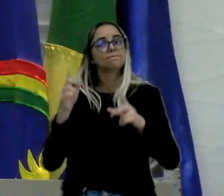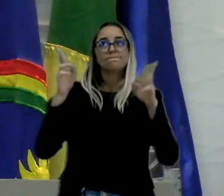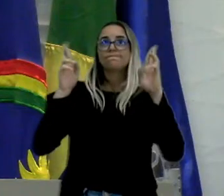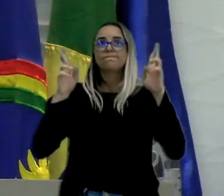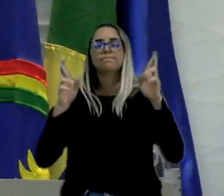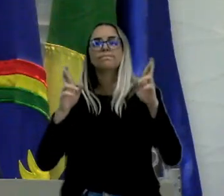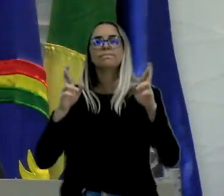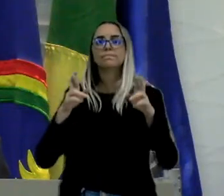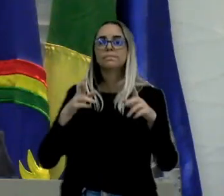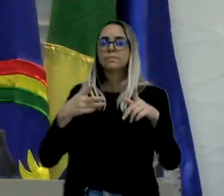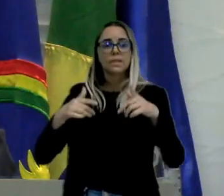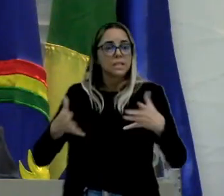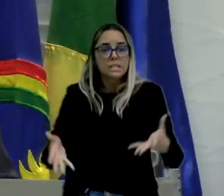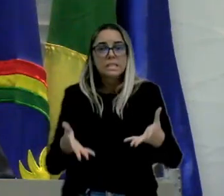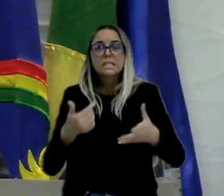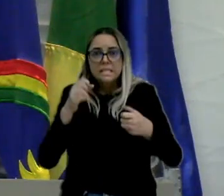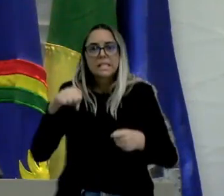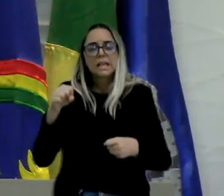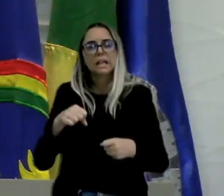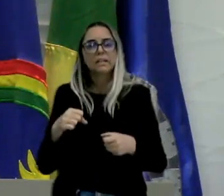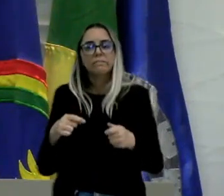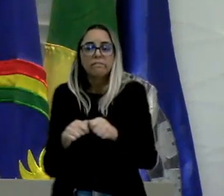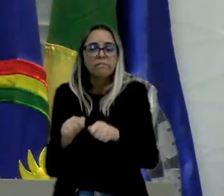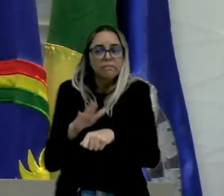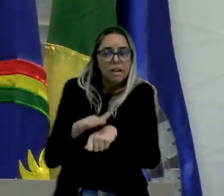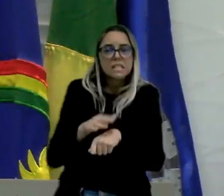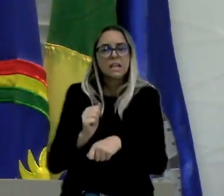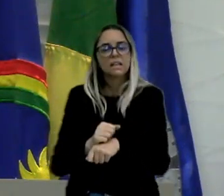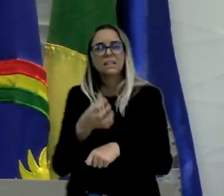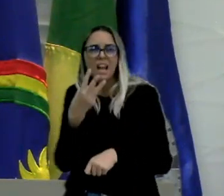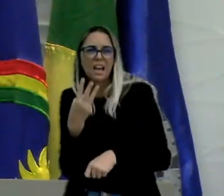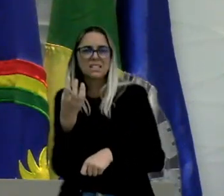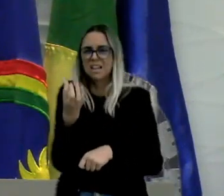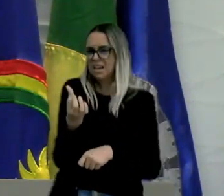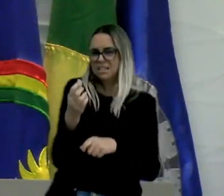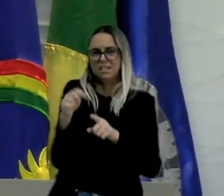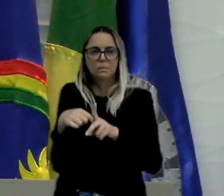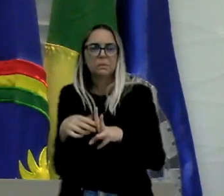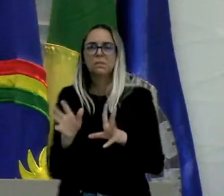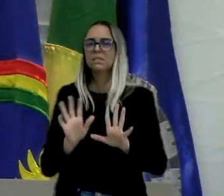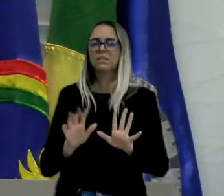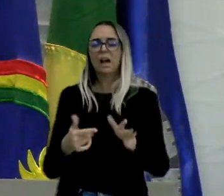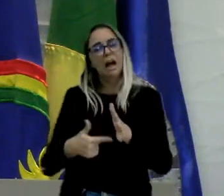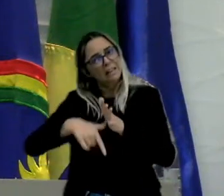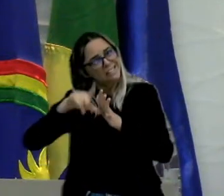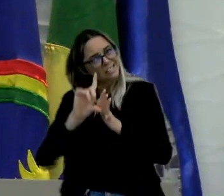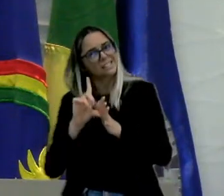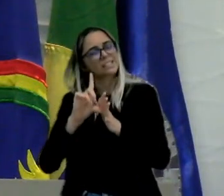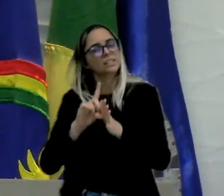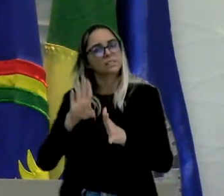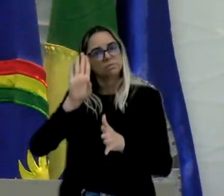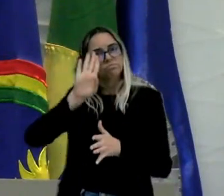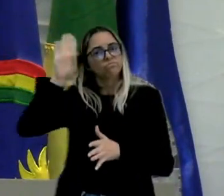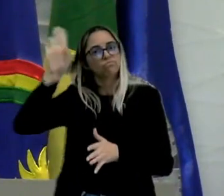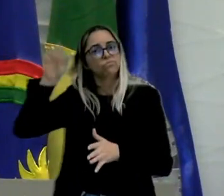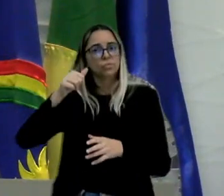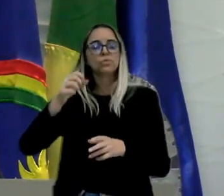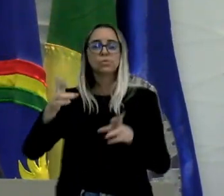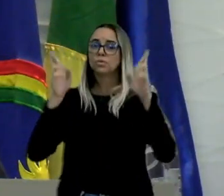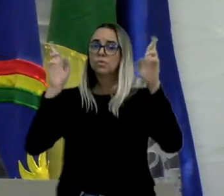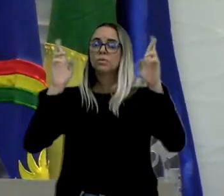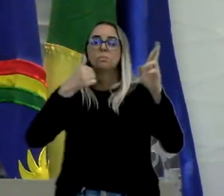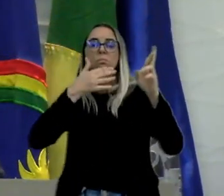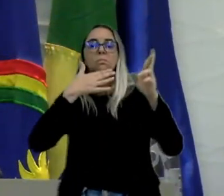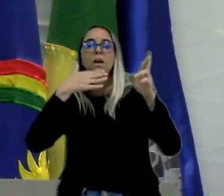se foi 3 meses um mês 2 mês ou na véspera de entregar o mandato tem que torcer que tenha as melhores